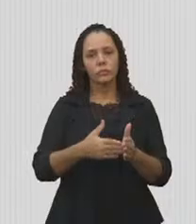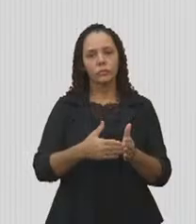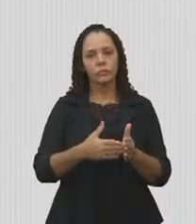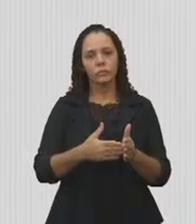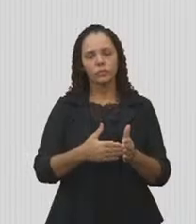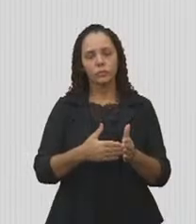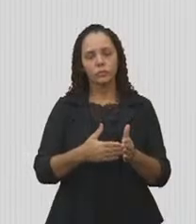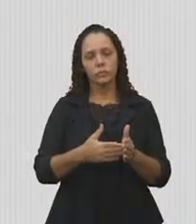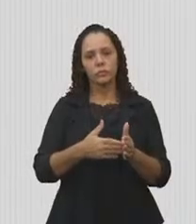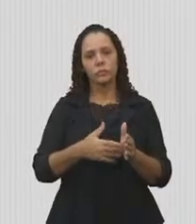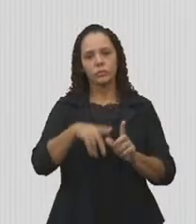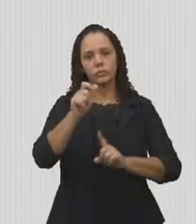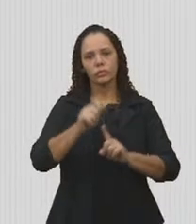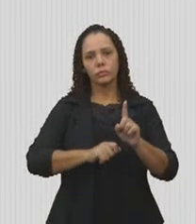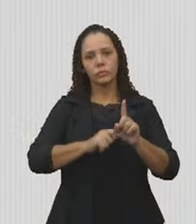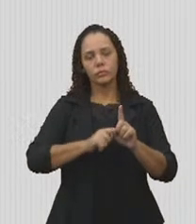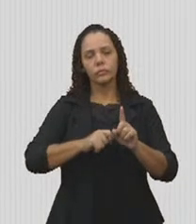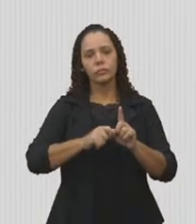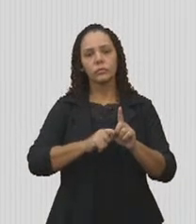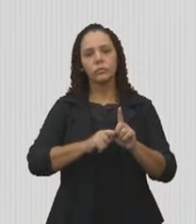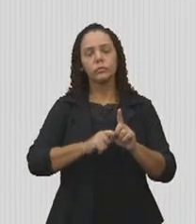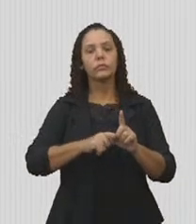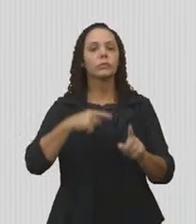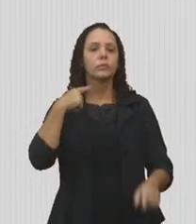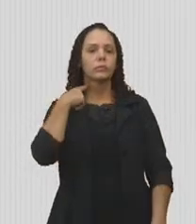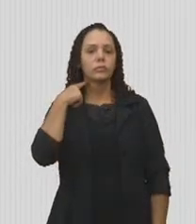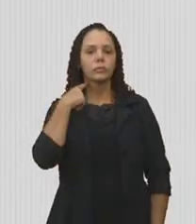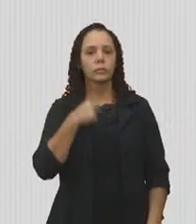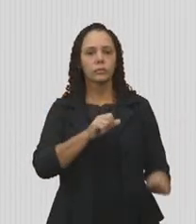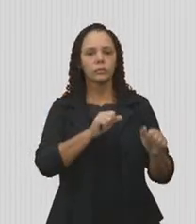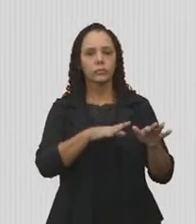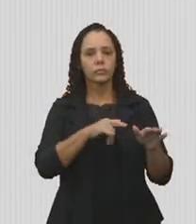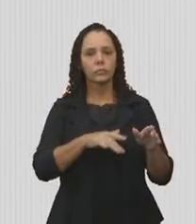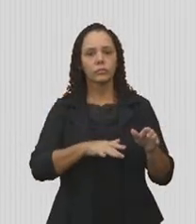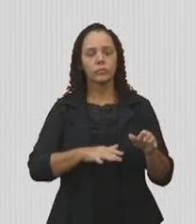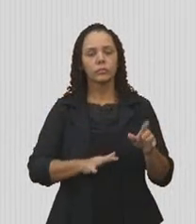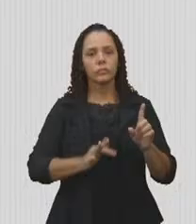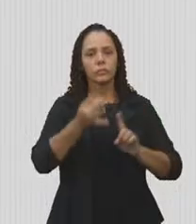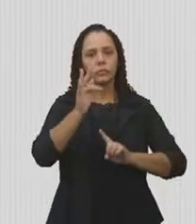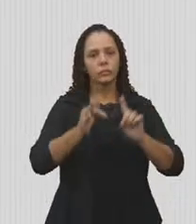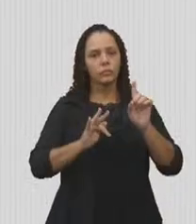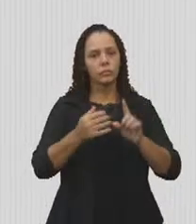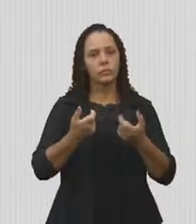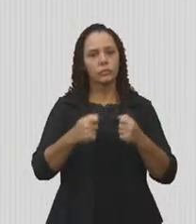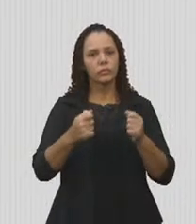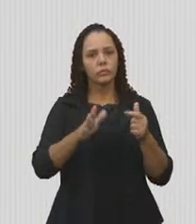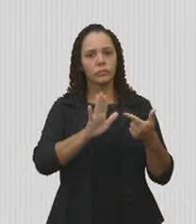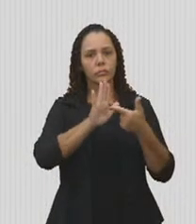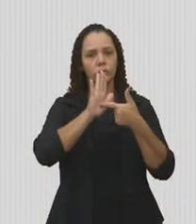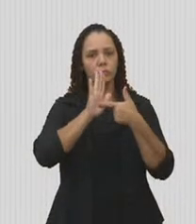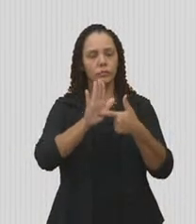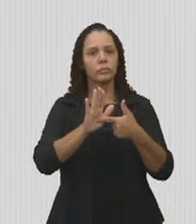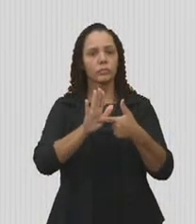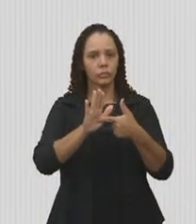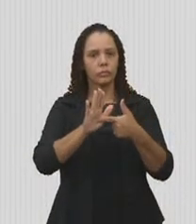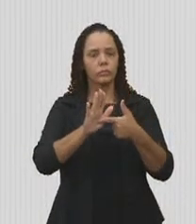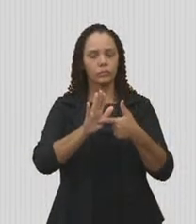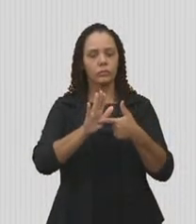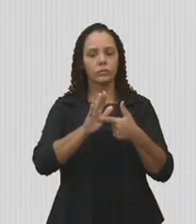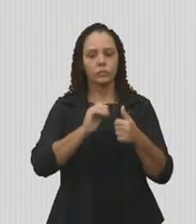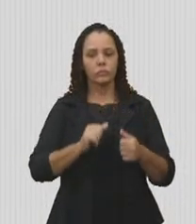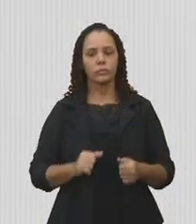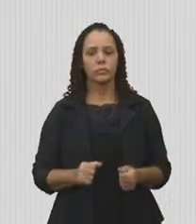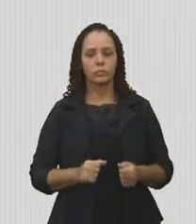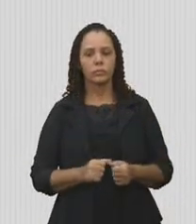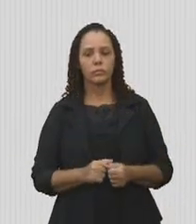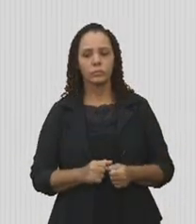maio, setembro e fevereiro, o Poder Executivo deve apresentar esses resultados quadrimestrais. Pode passar,